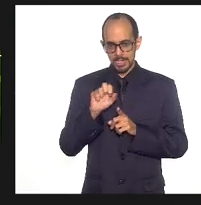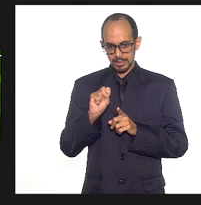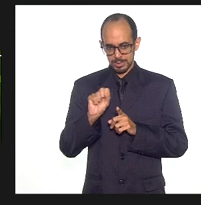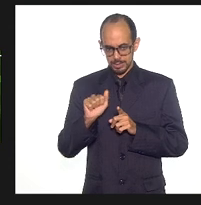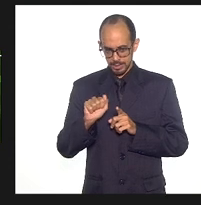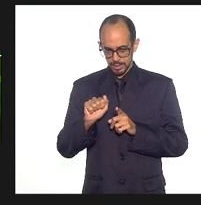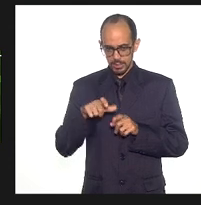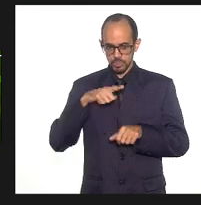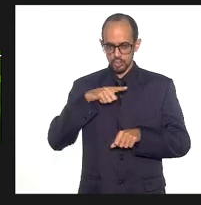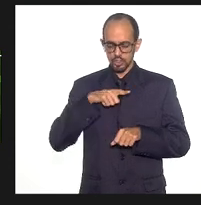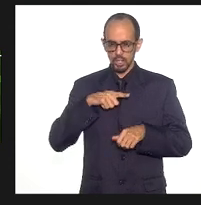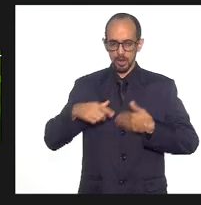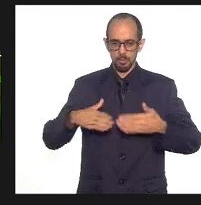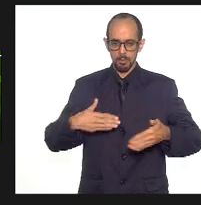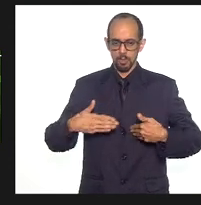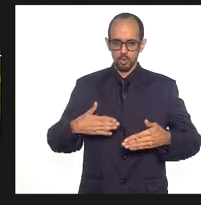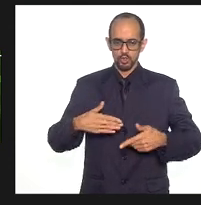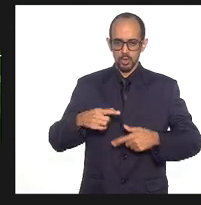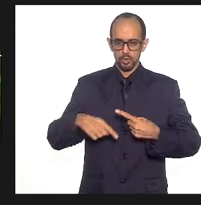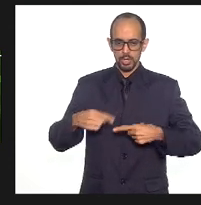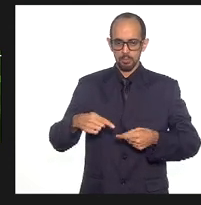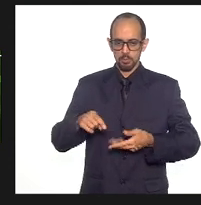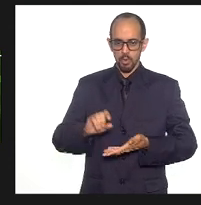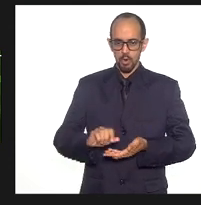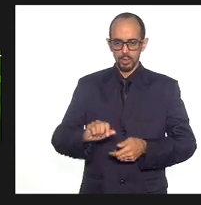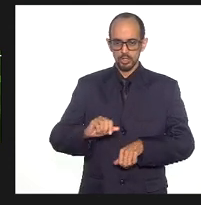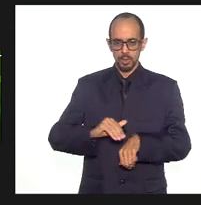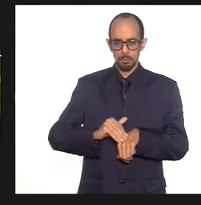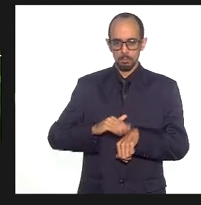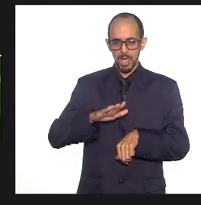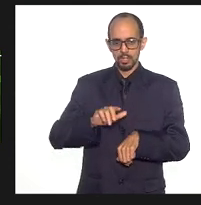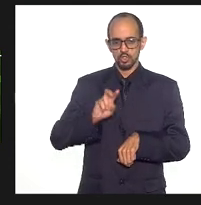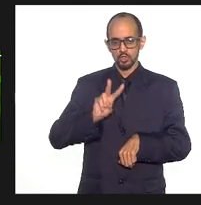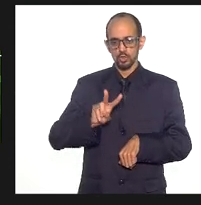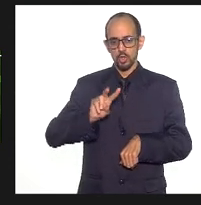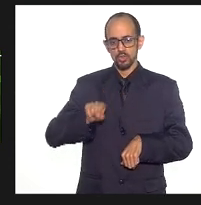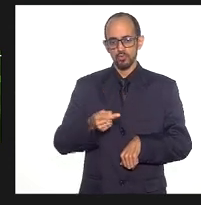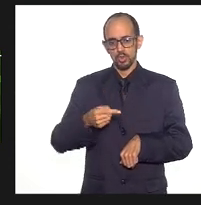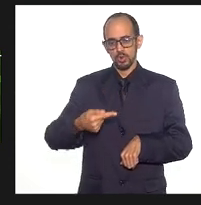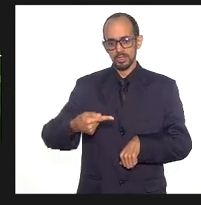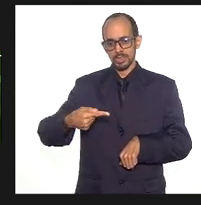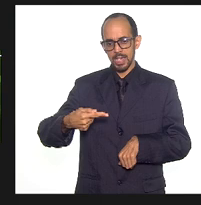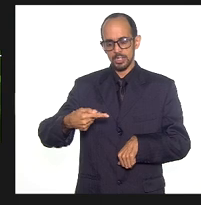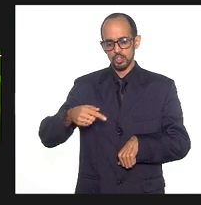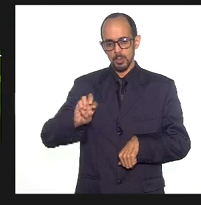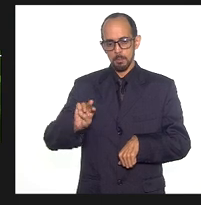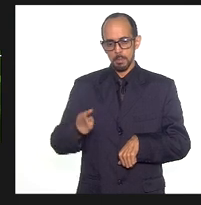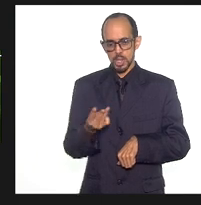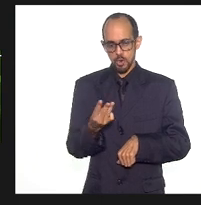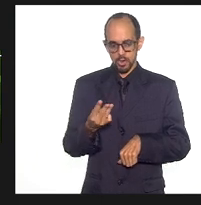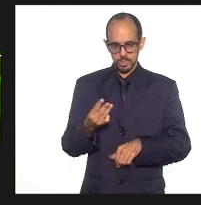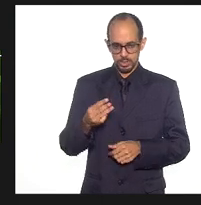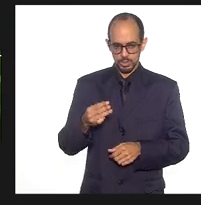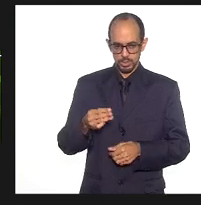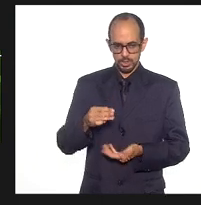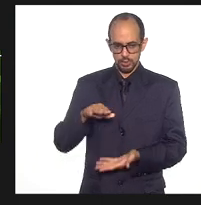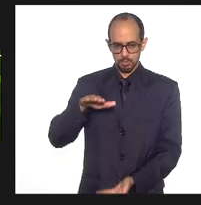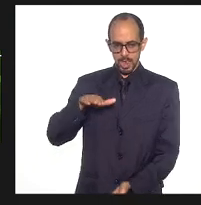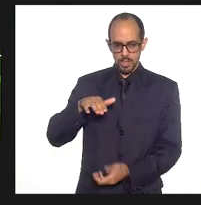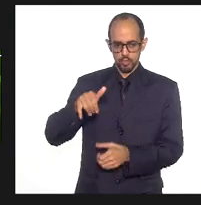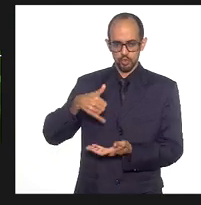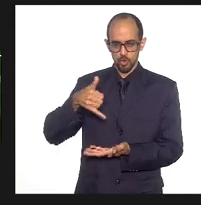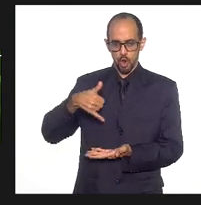produção pós-desinvestimentos de cerca de 2,7 milhões de barris de óleo equivalente. Tá? Então, notem